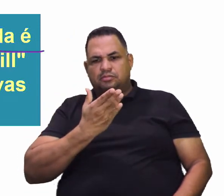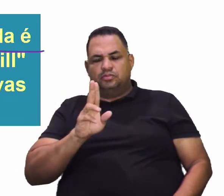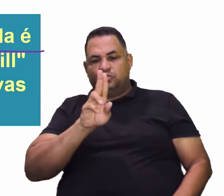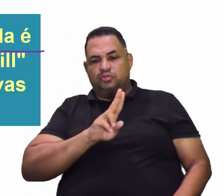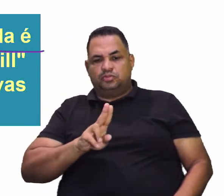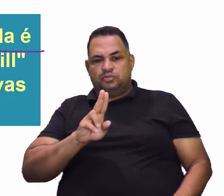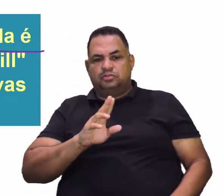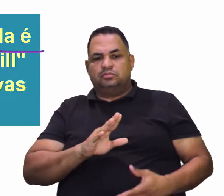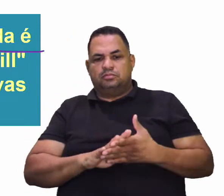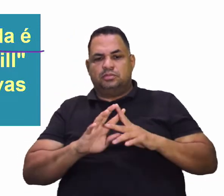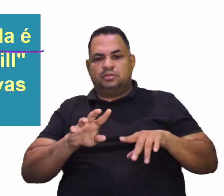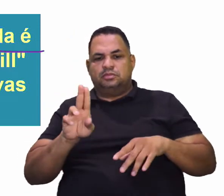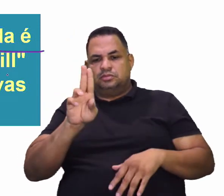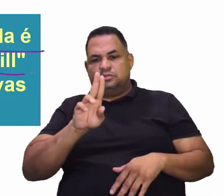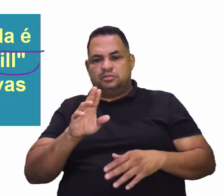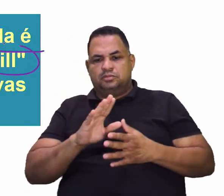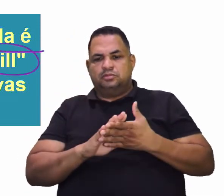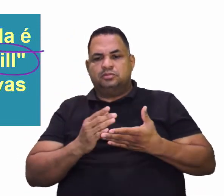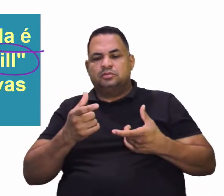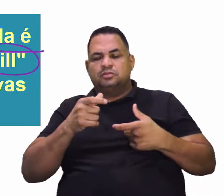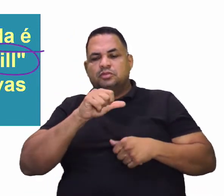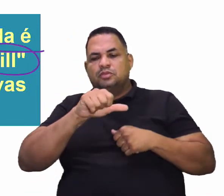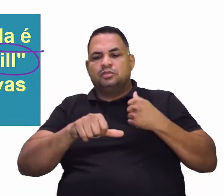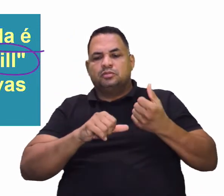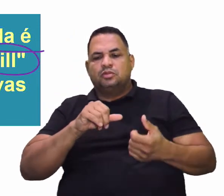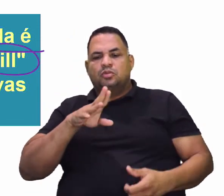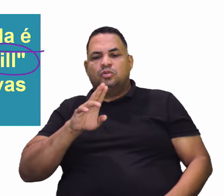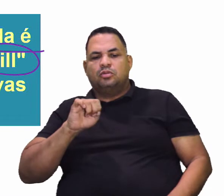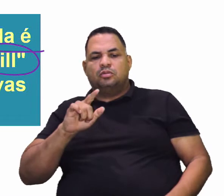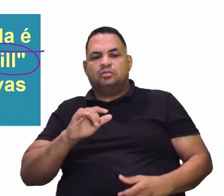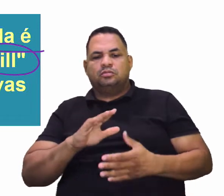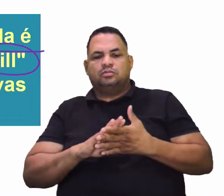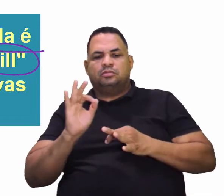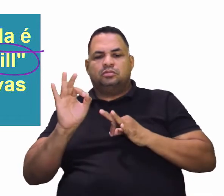é comumente empregado no lugar de will,